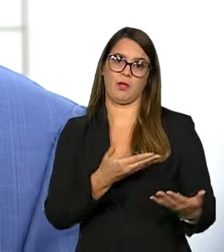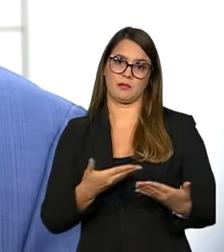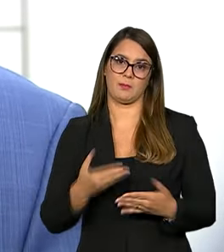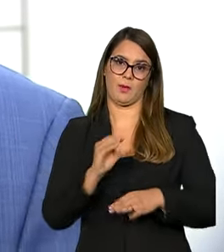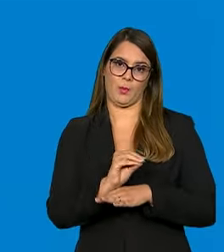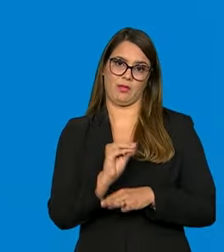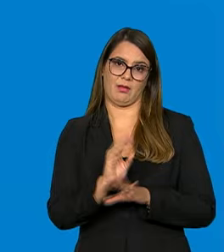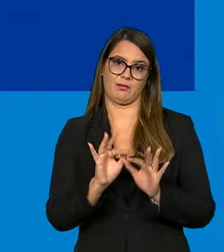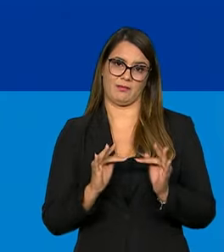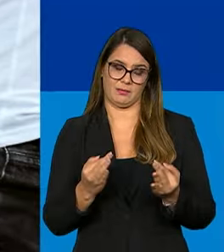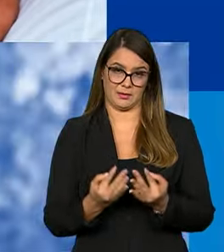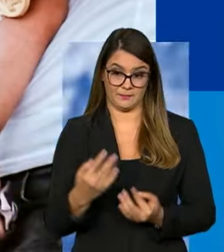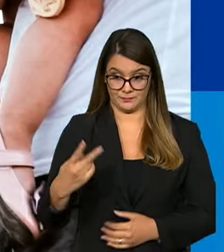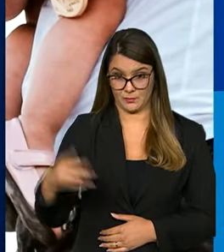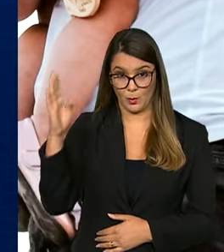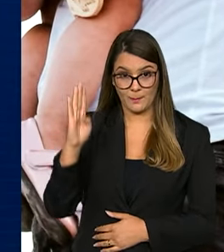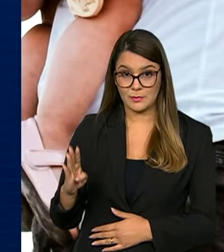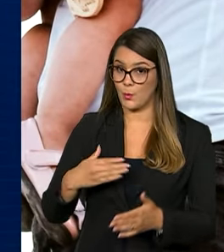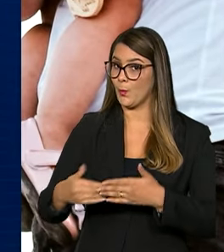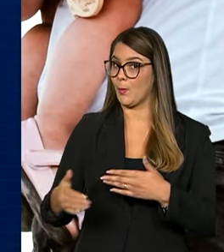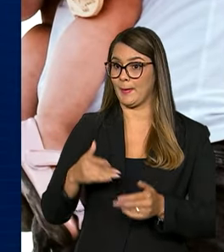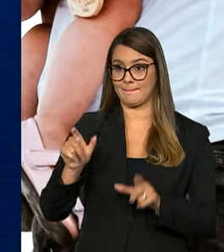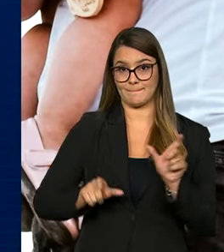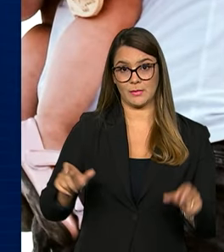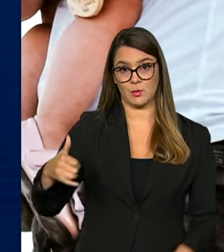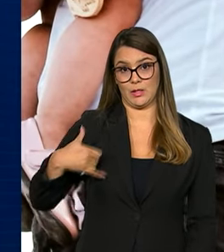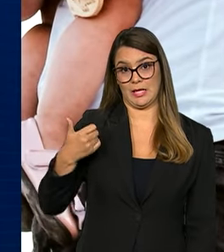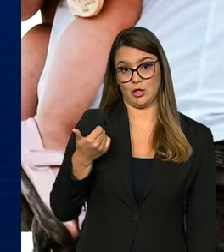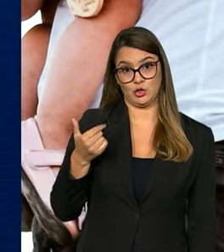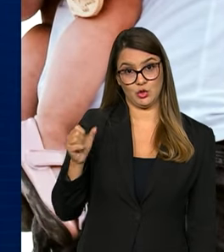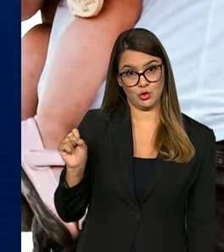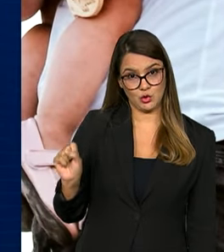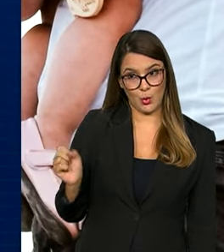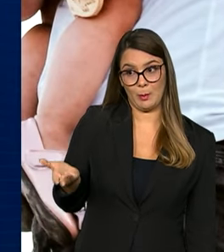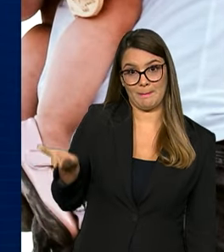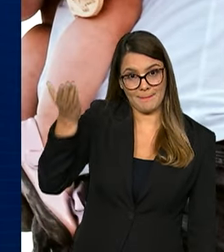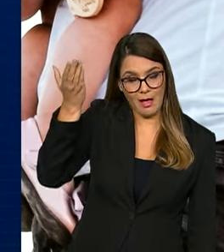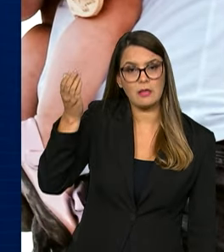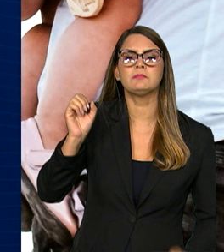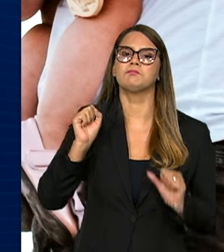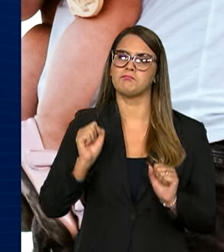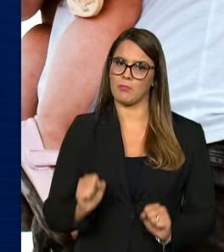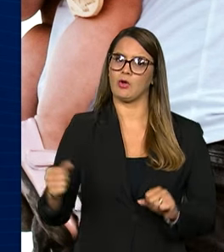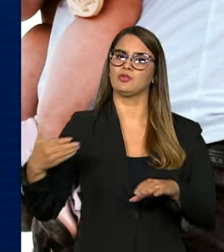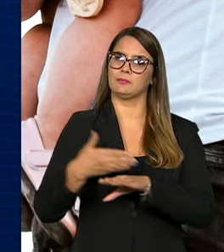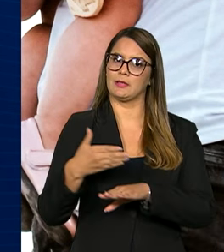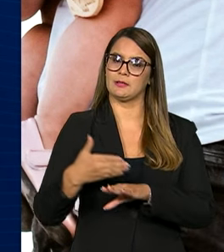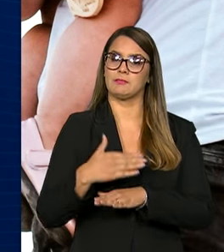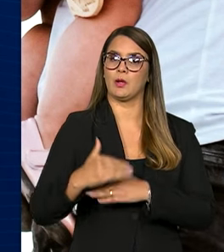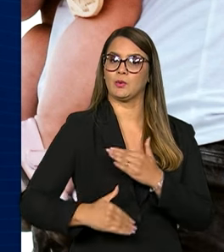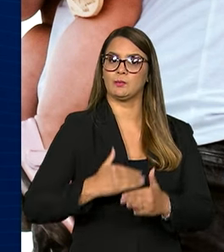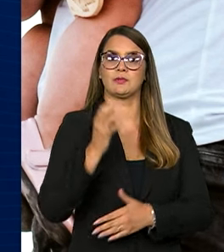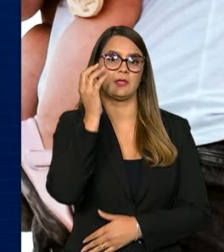cuidado de uma família. No Brasil, qualquer pessoa com mais de 18 anos de idade pode participar do